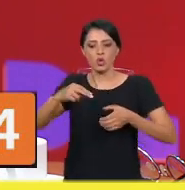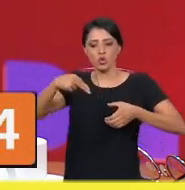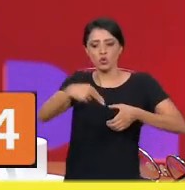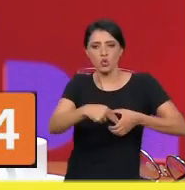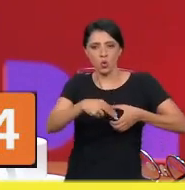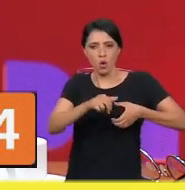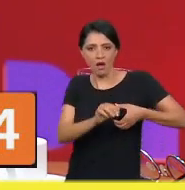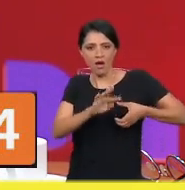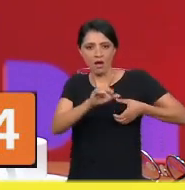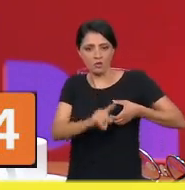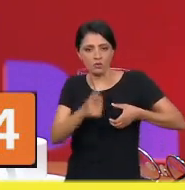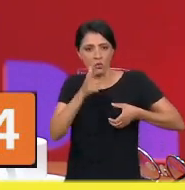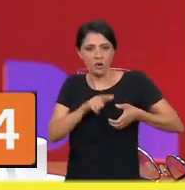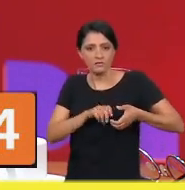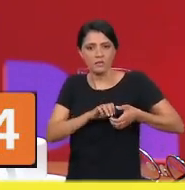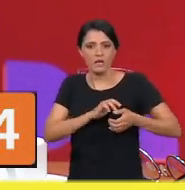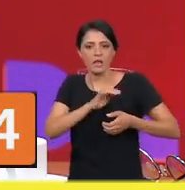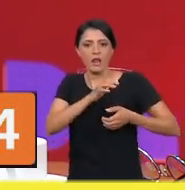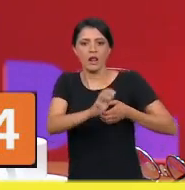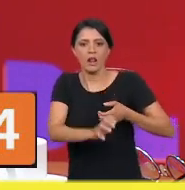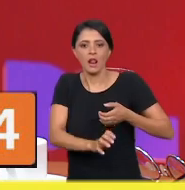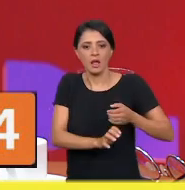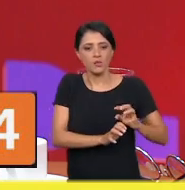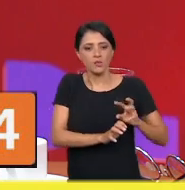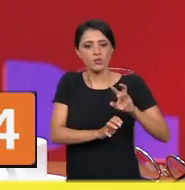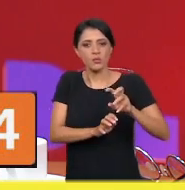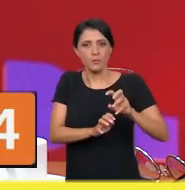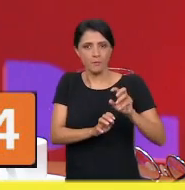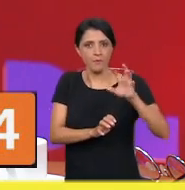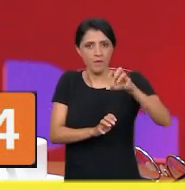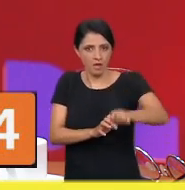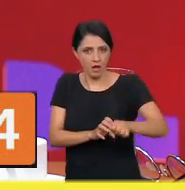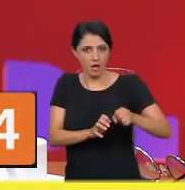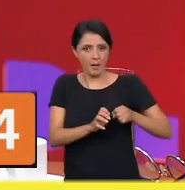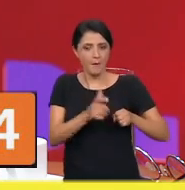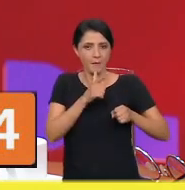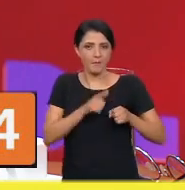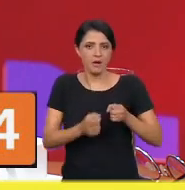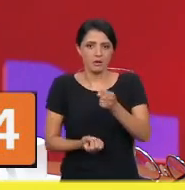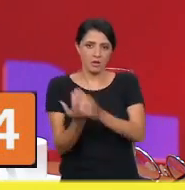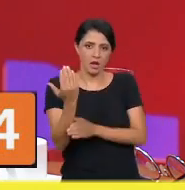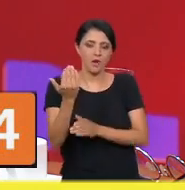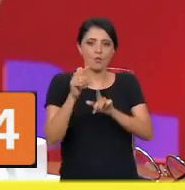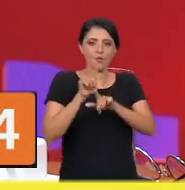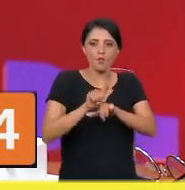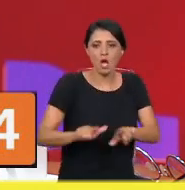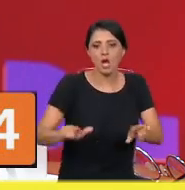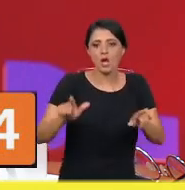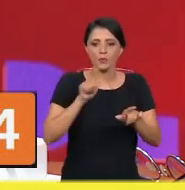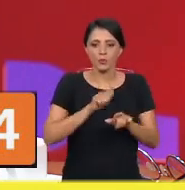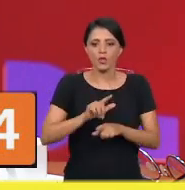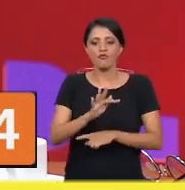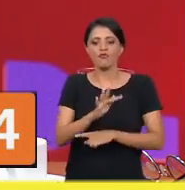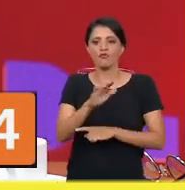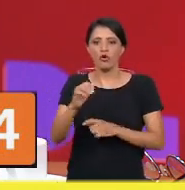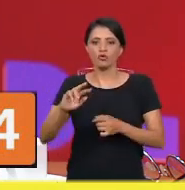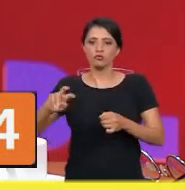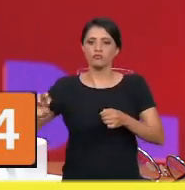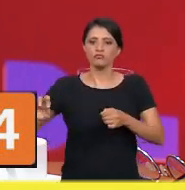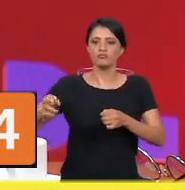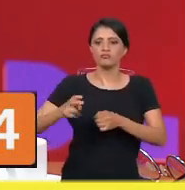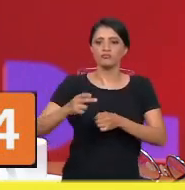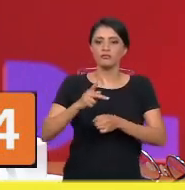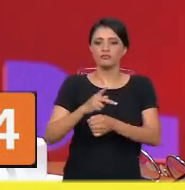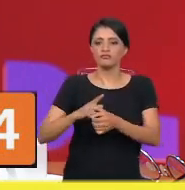tentava pegar um elétron para formar um átomo neutro, o fóton, que é a partícula de luz, colidia contra esse átomo